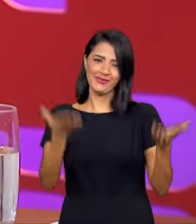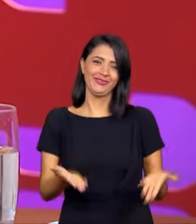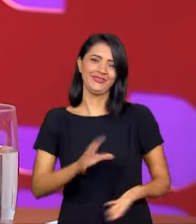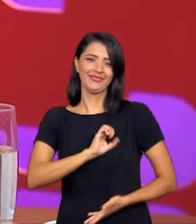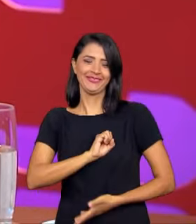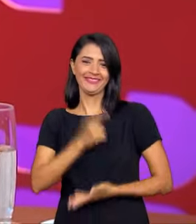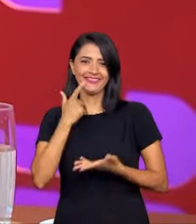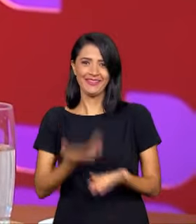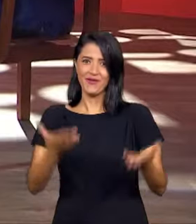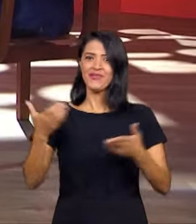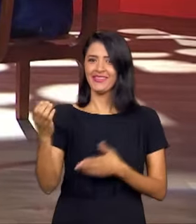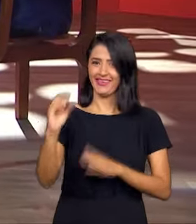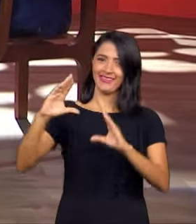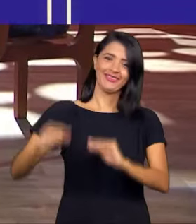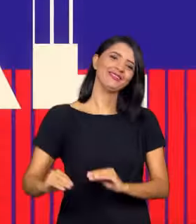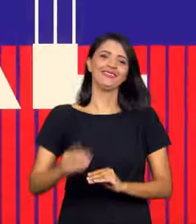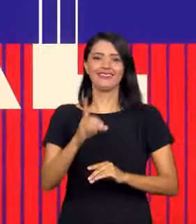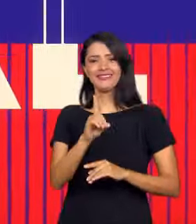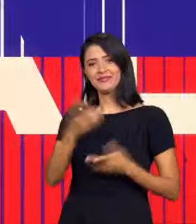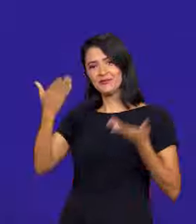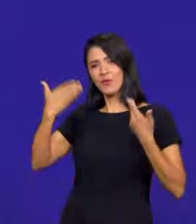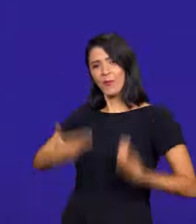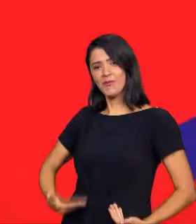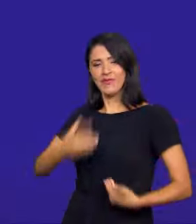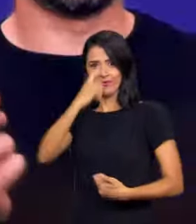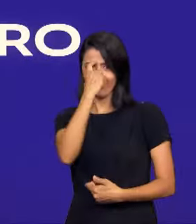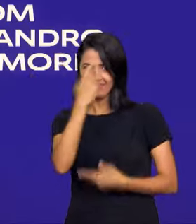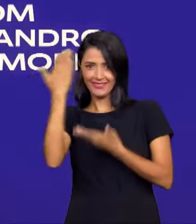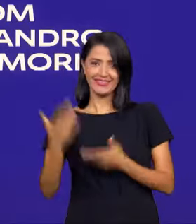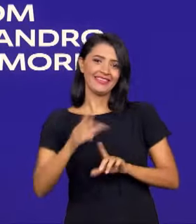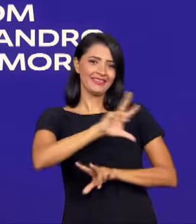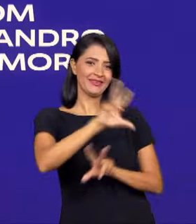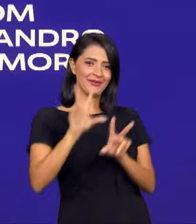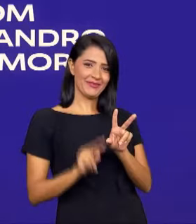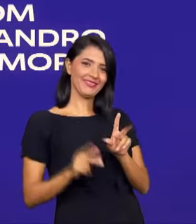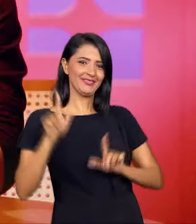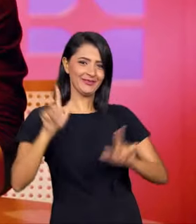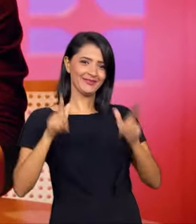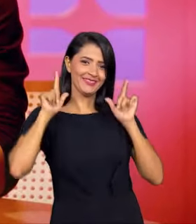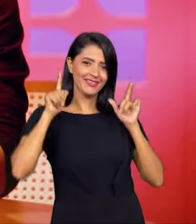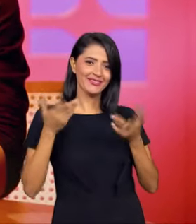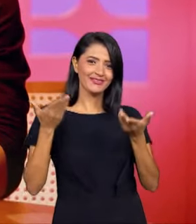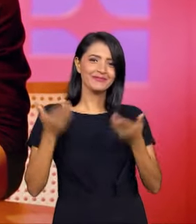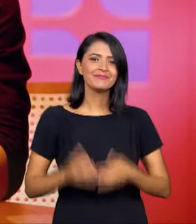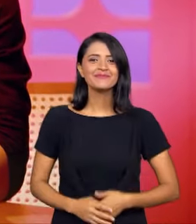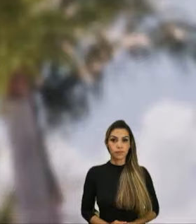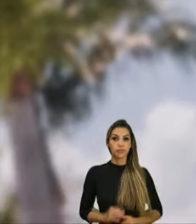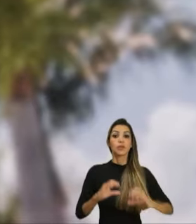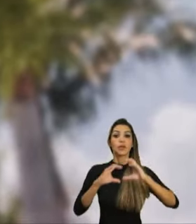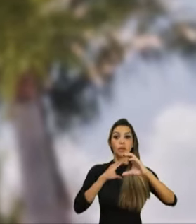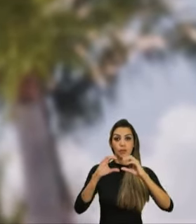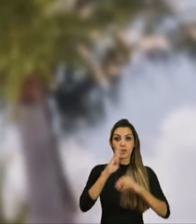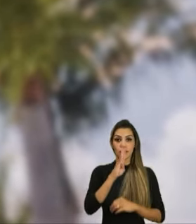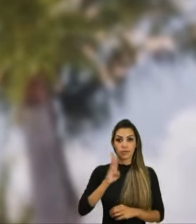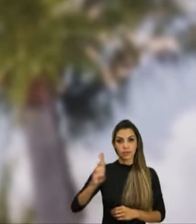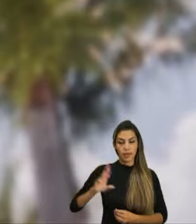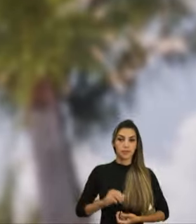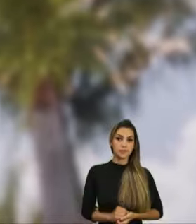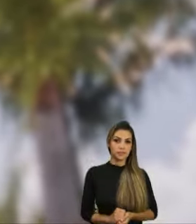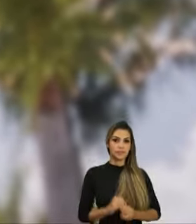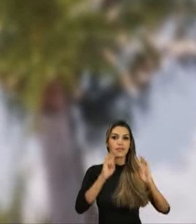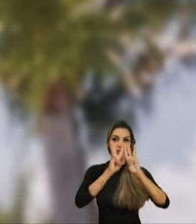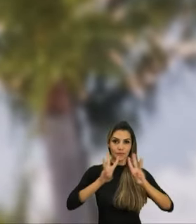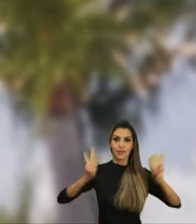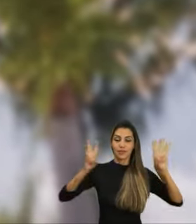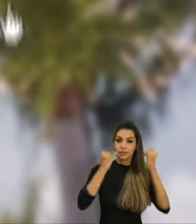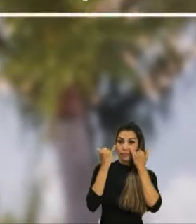meu amor. Hoje, 10 da noite, Dando a Real comigo, Leandro Demori, na TV Brasil, a tela da gente. Comunica BR, o